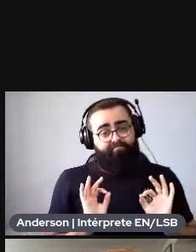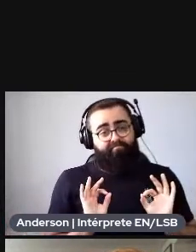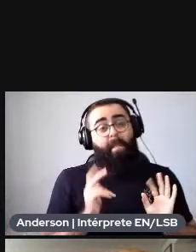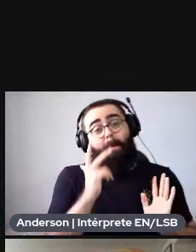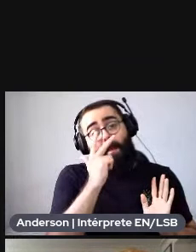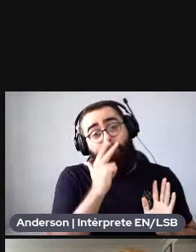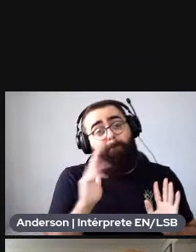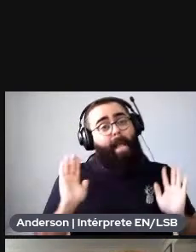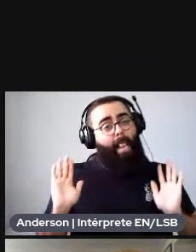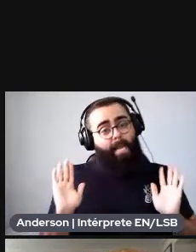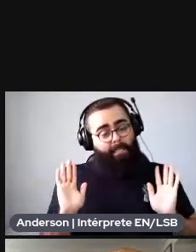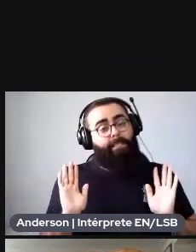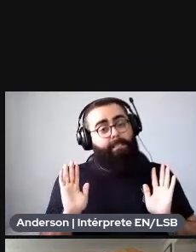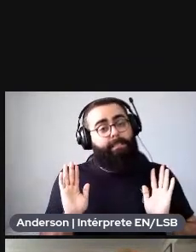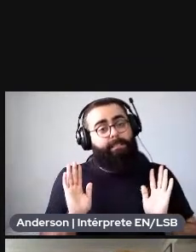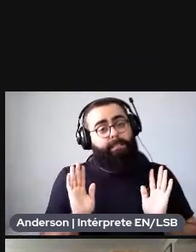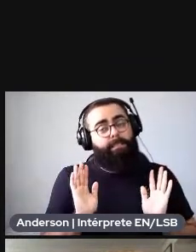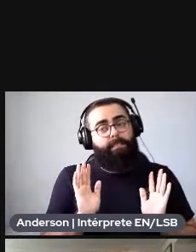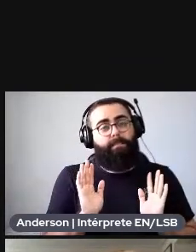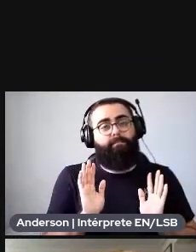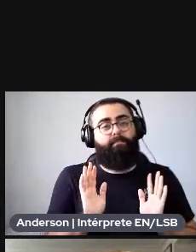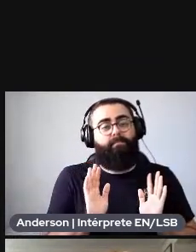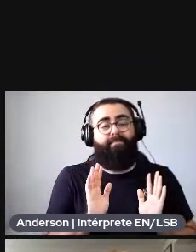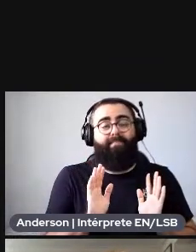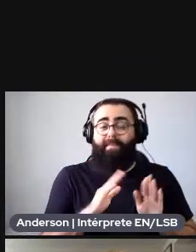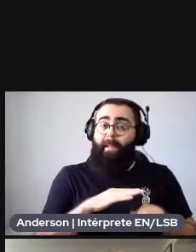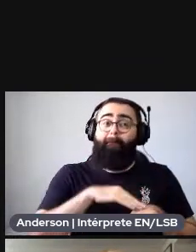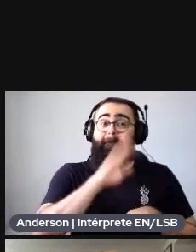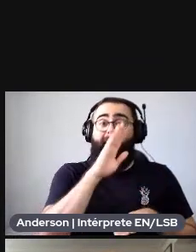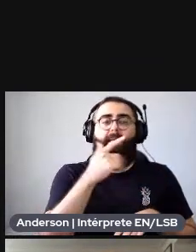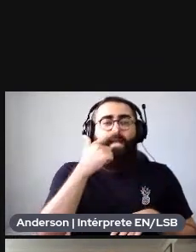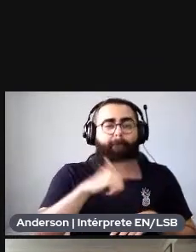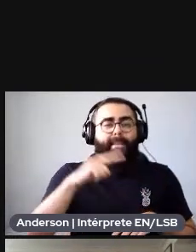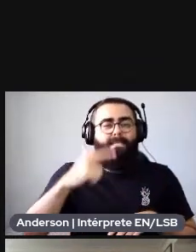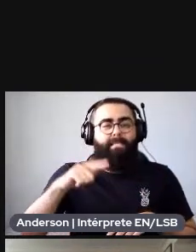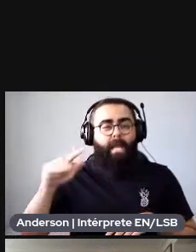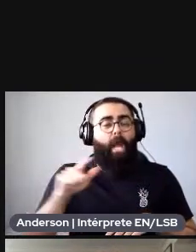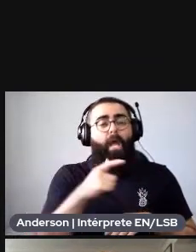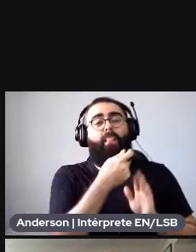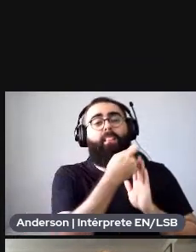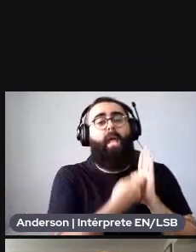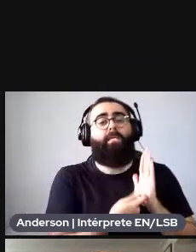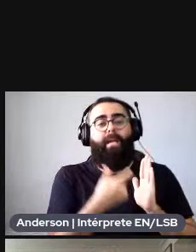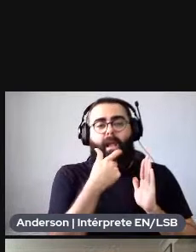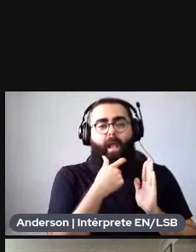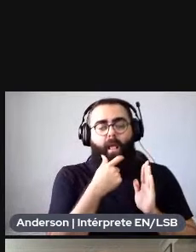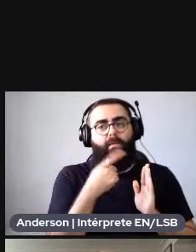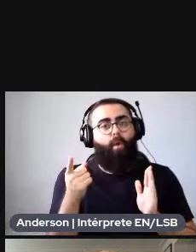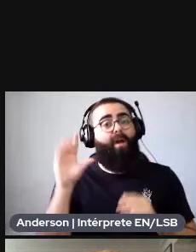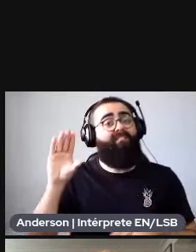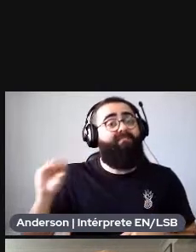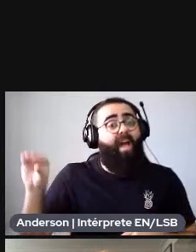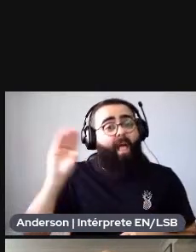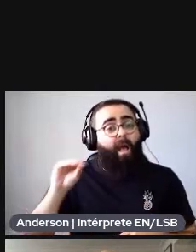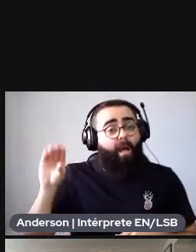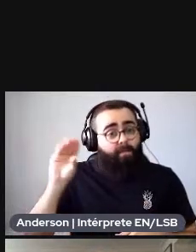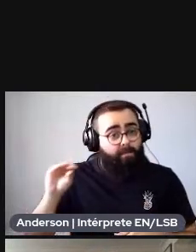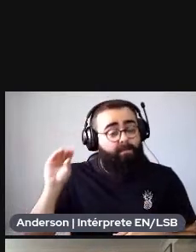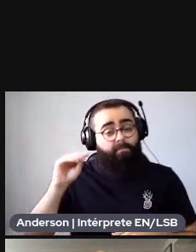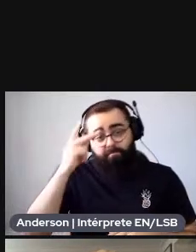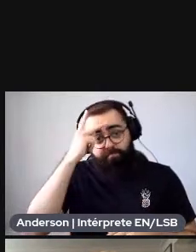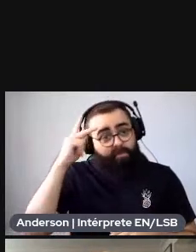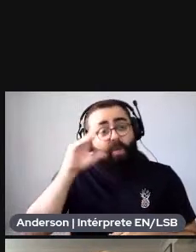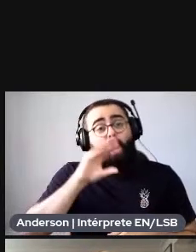tendência. Mais repetição nos textos em inglês, ou seja, os falantes ingleses usam mais a repetição,